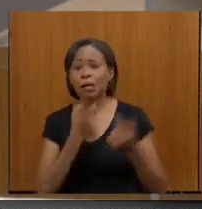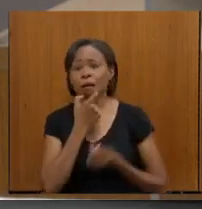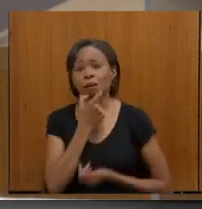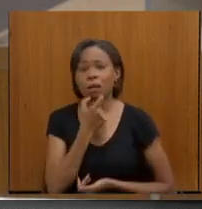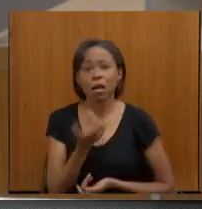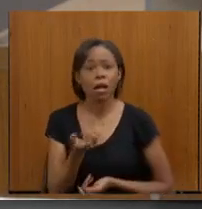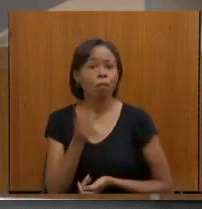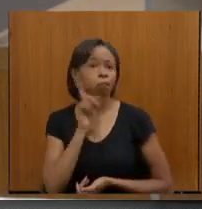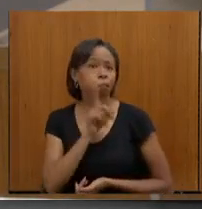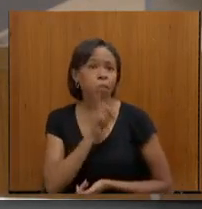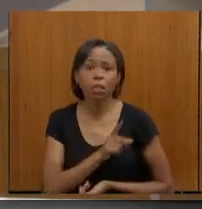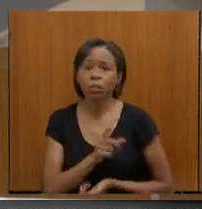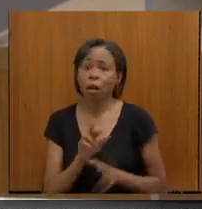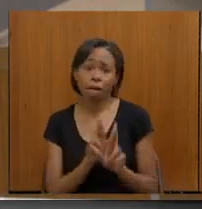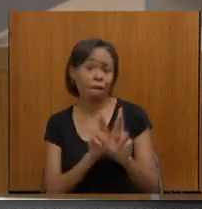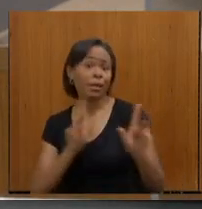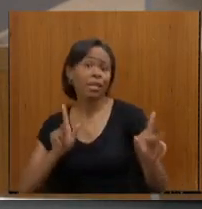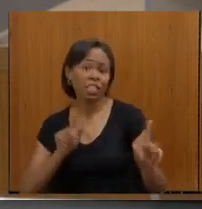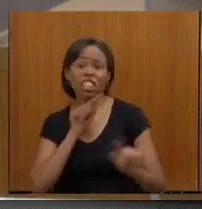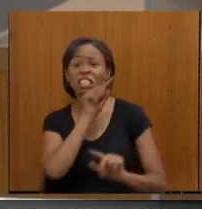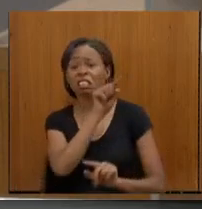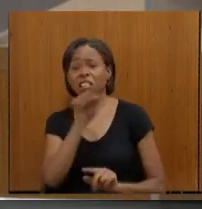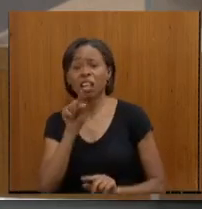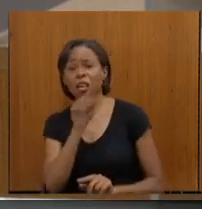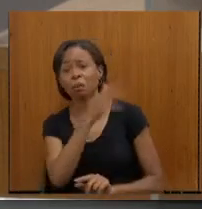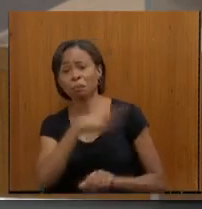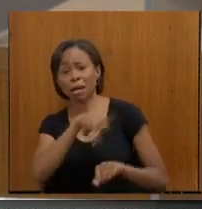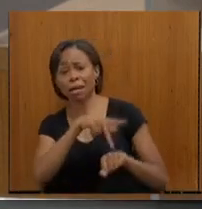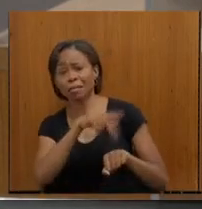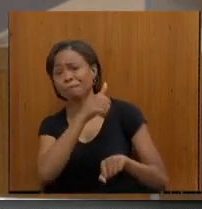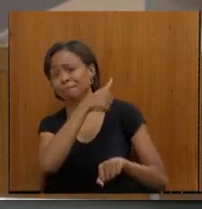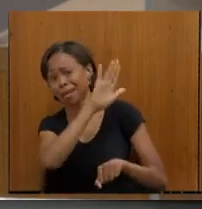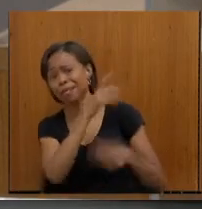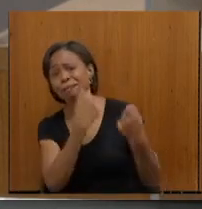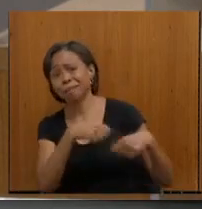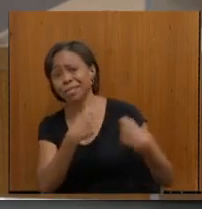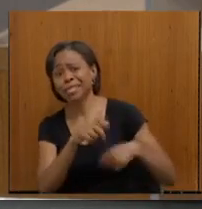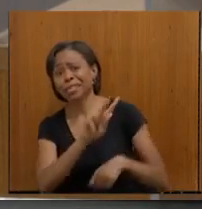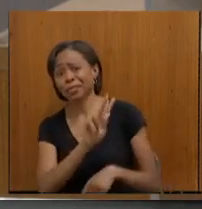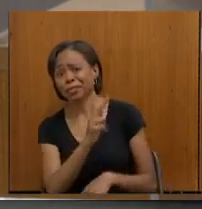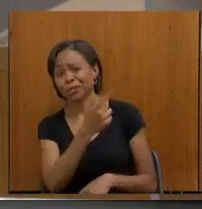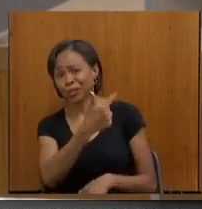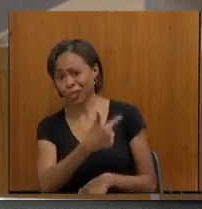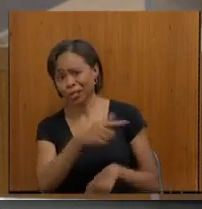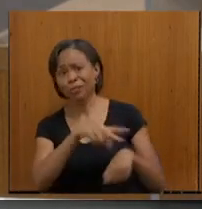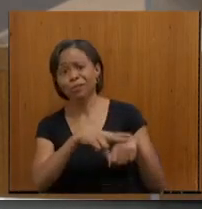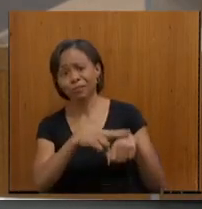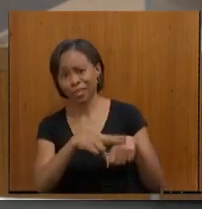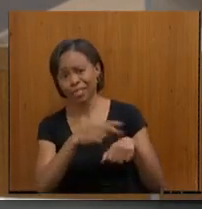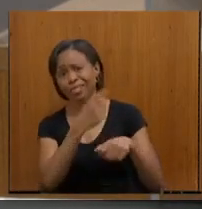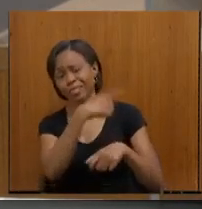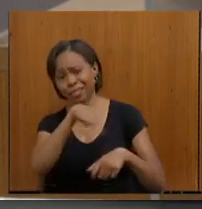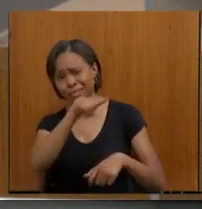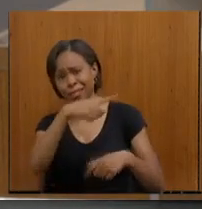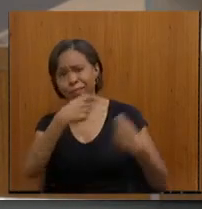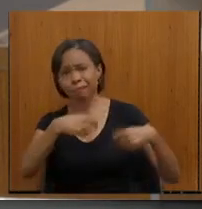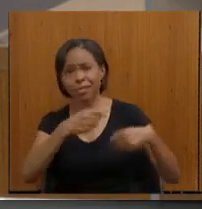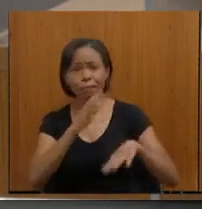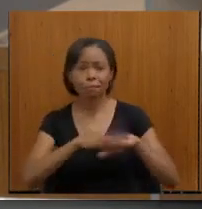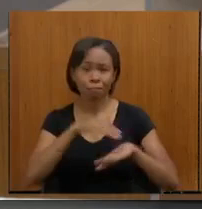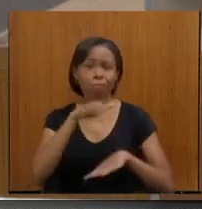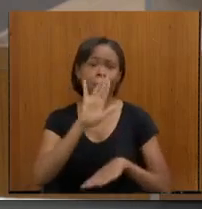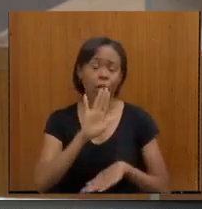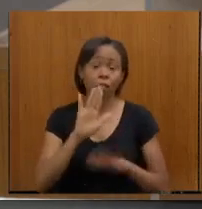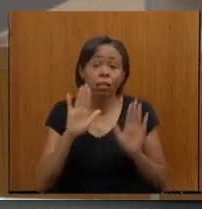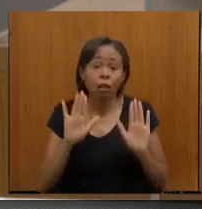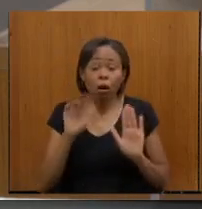Unidos é que precisam muito mais desse hidrogênio verde do que nós tá aí nós temos conosco um